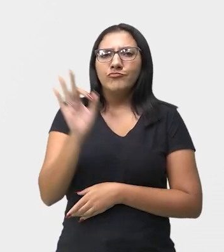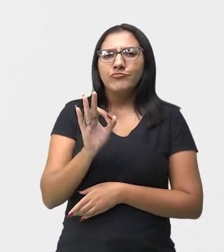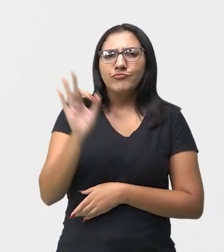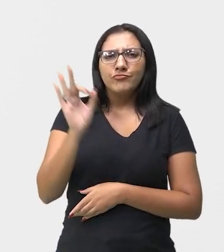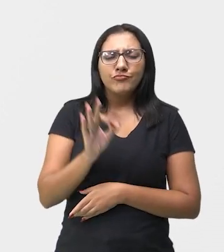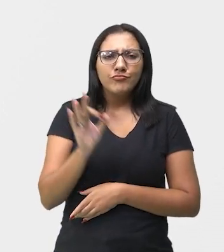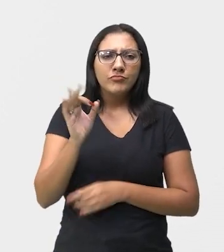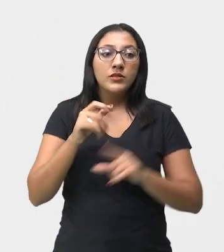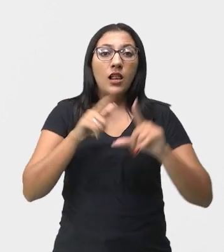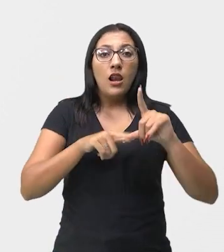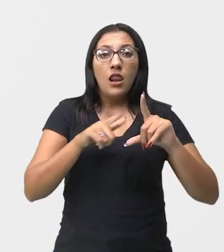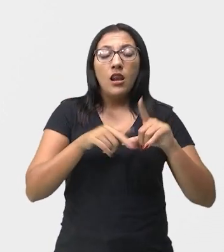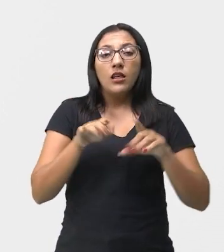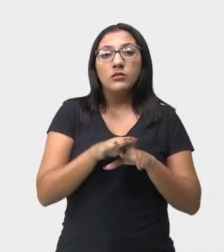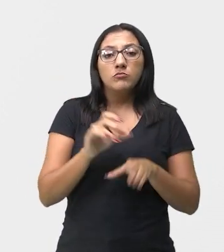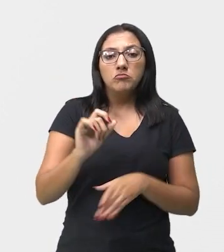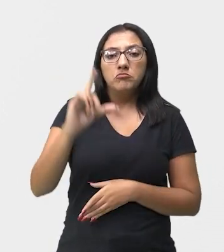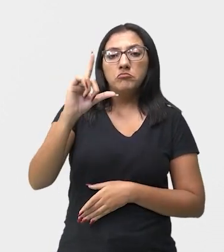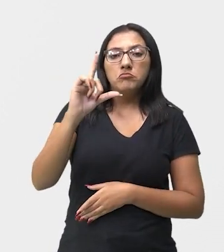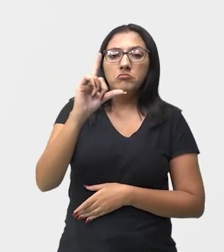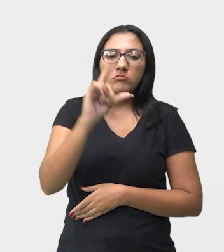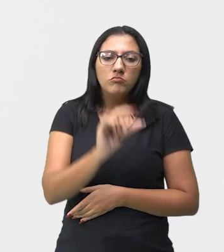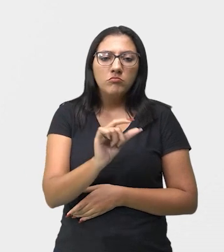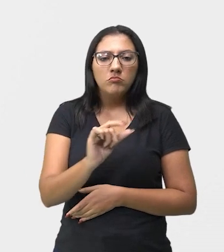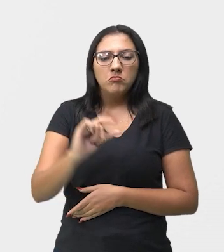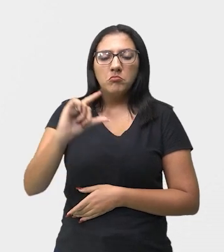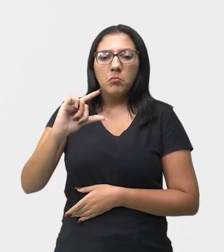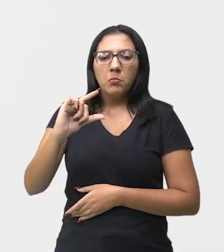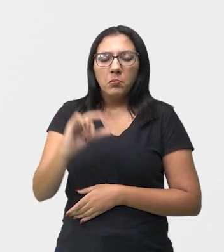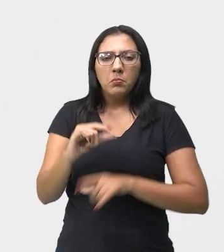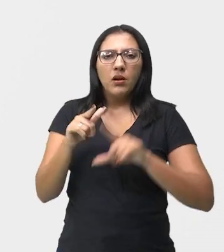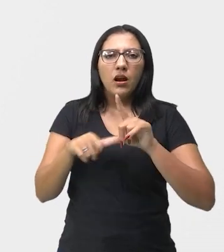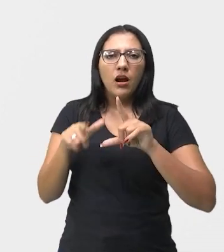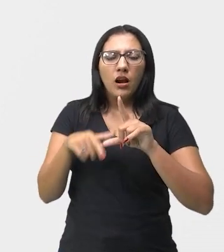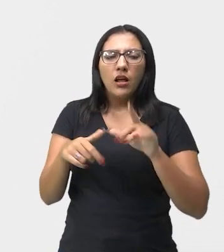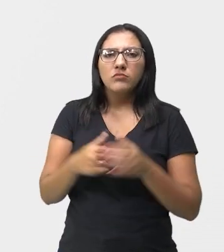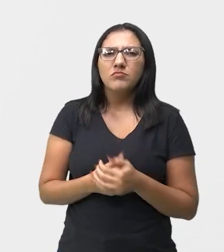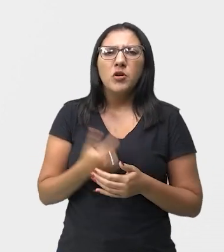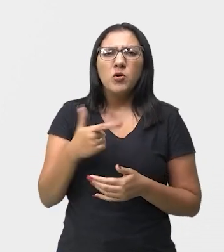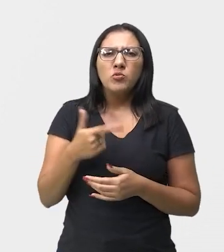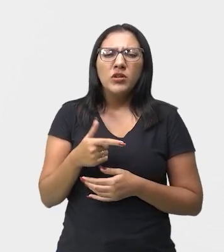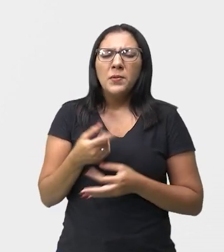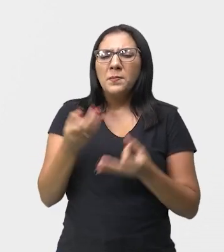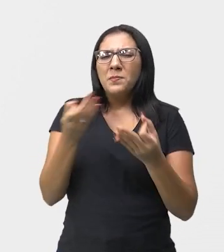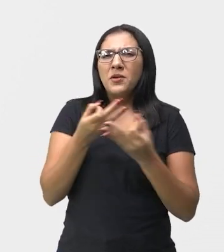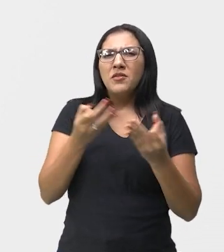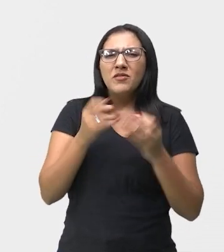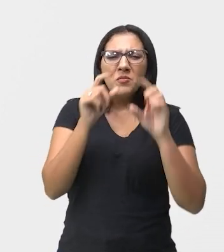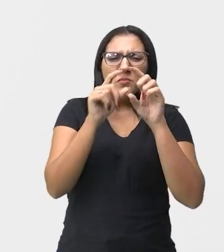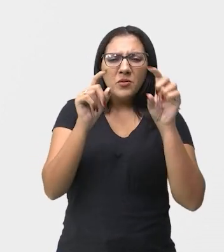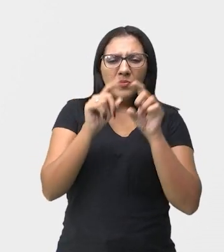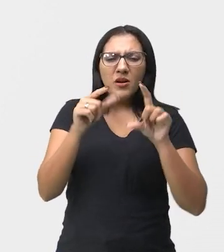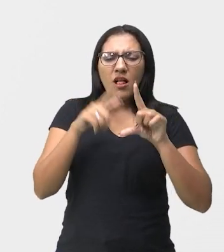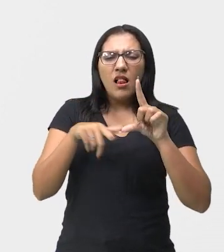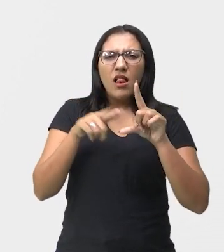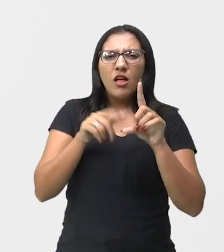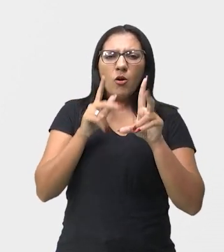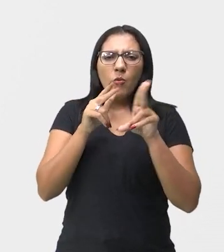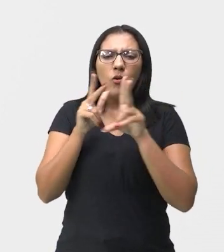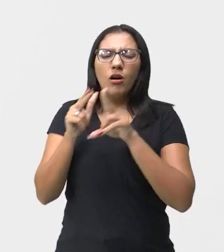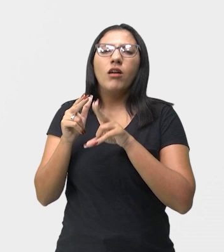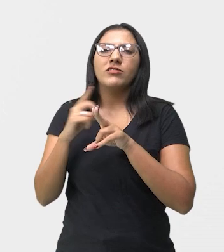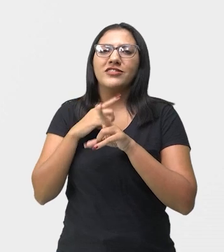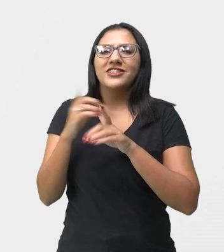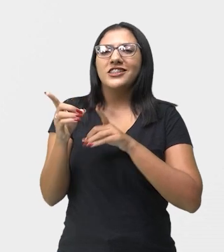é dinâmico e ele se relaciona com a temática. E uma vez que, por exemplo, você pode